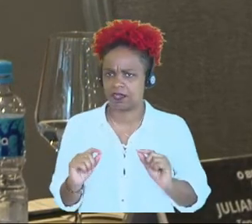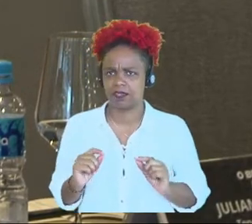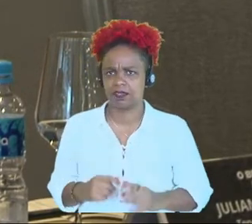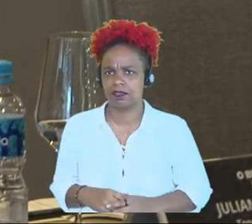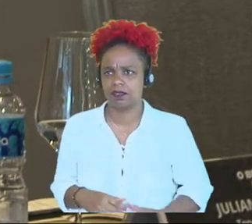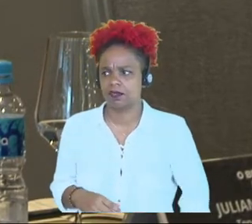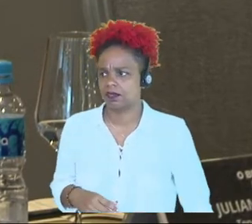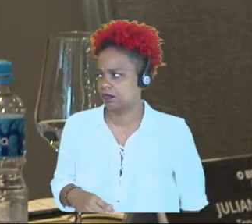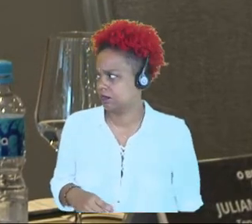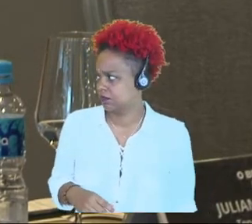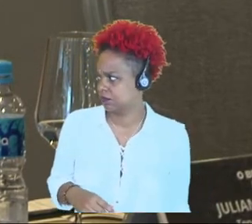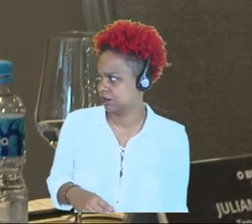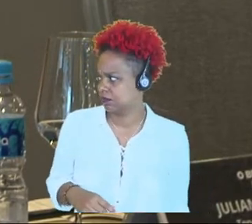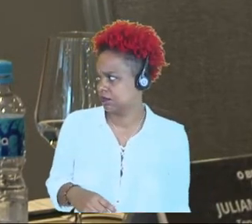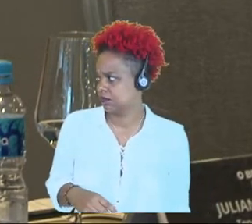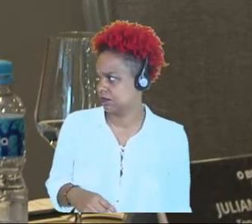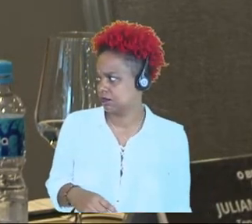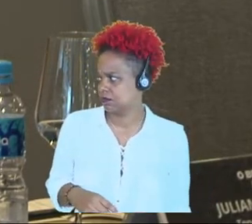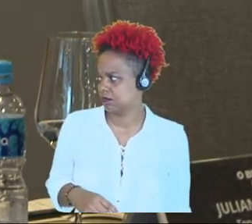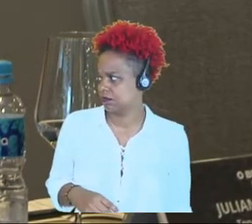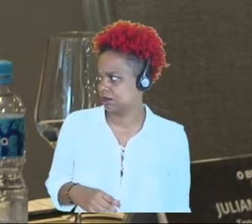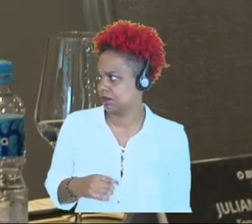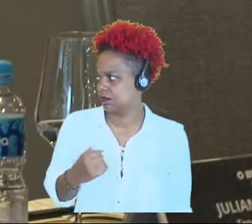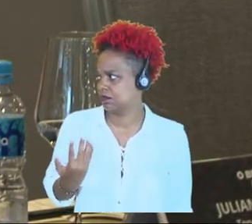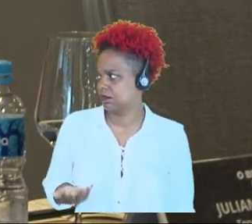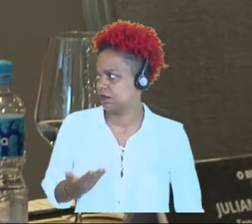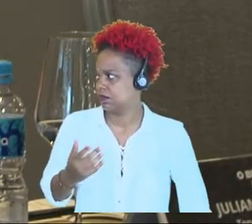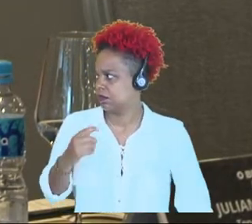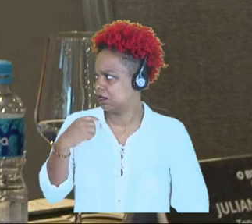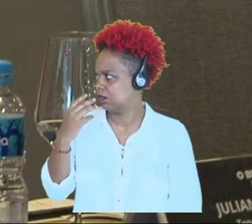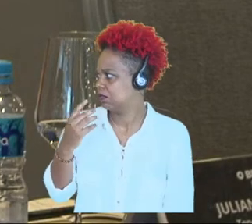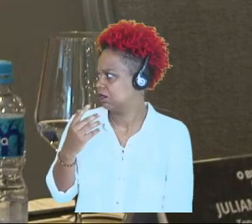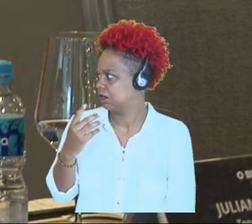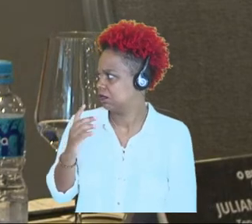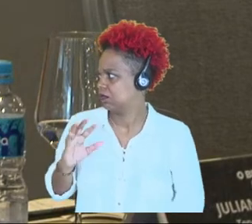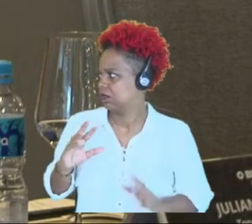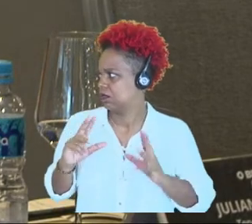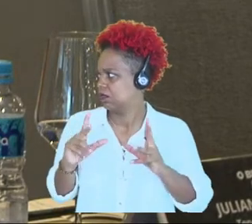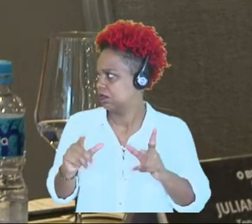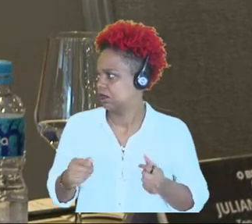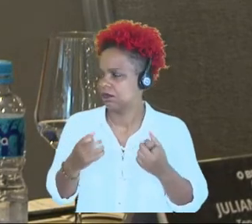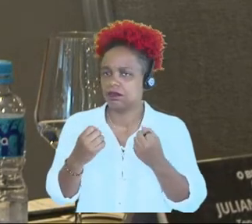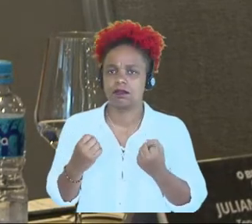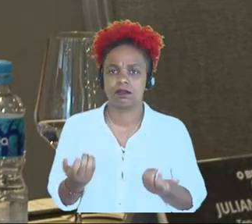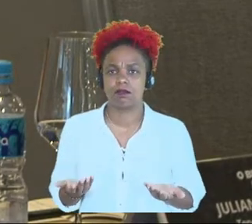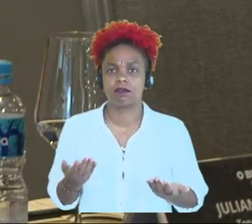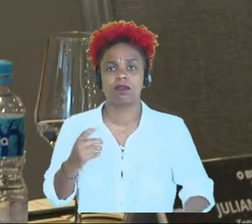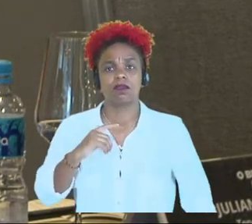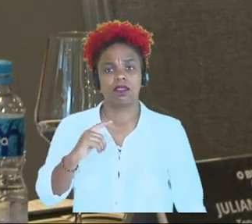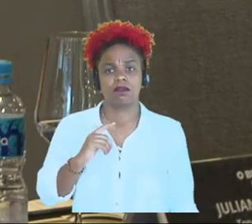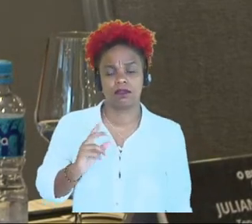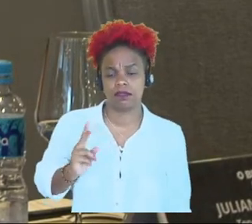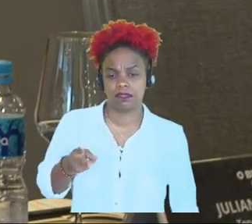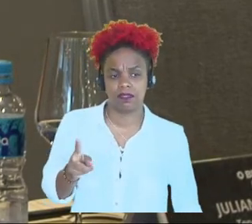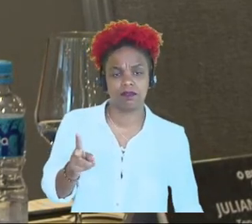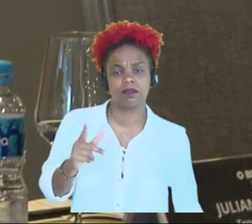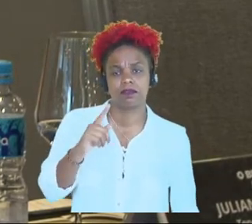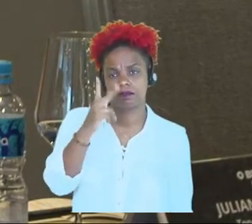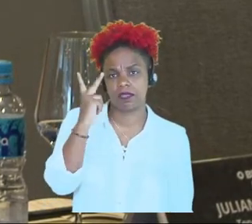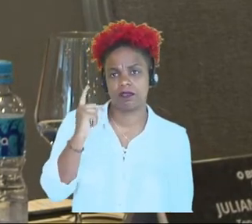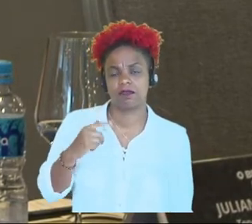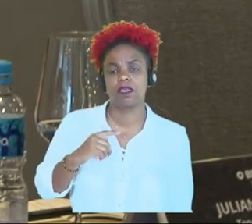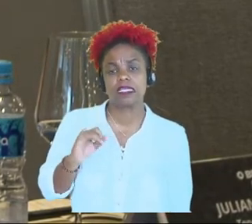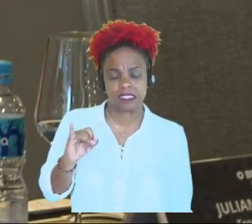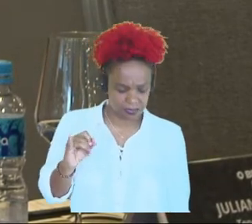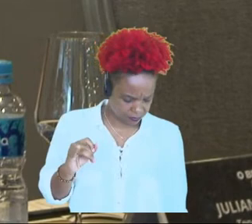Bolsa Família ele foi bom não porque ele gastava muito. Inclusive, gastava um terço do que gasta o atual Auxílio Brasil. Mas sim porque ele tirava muita gente da miséria